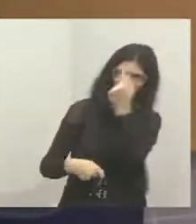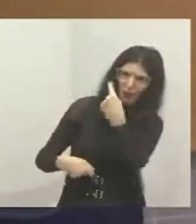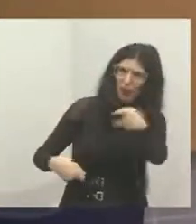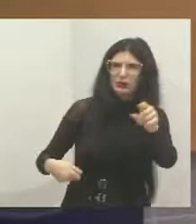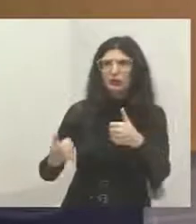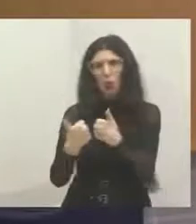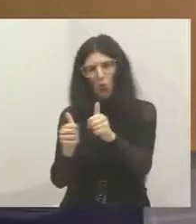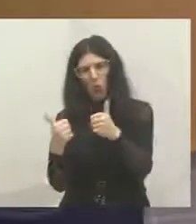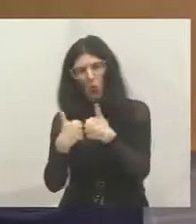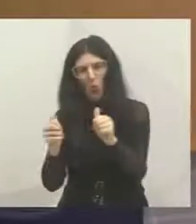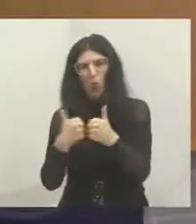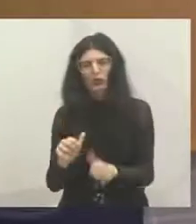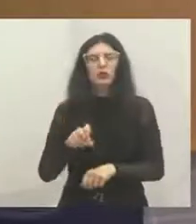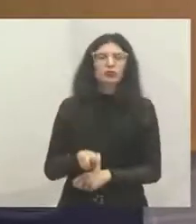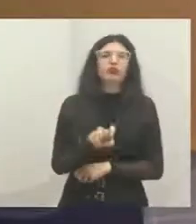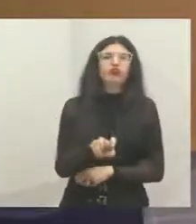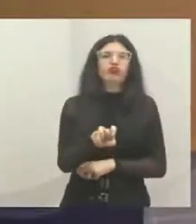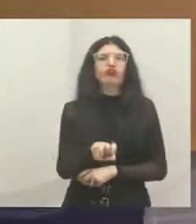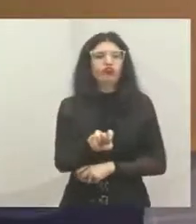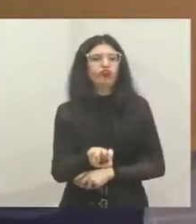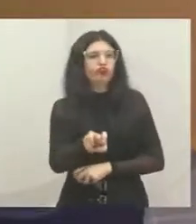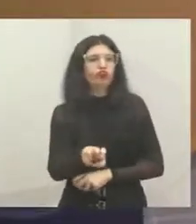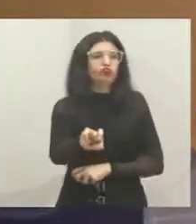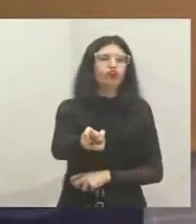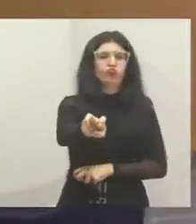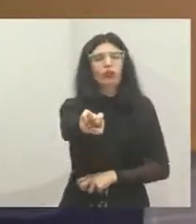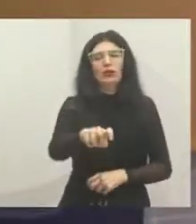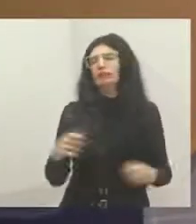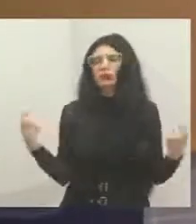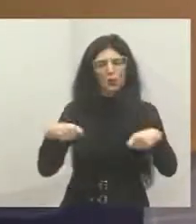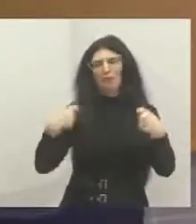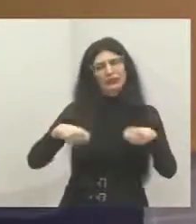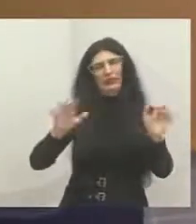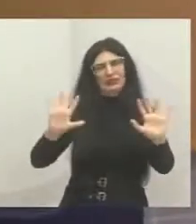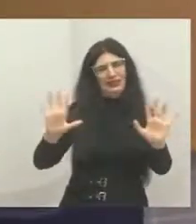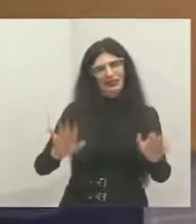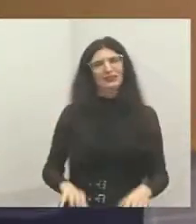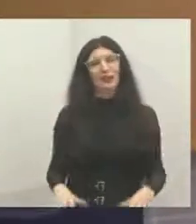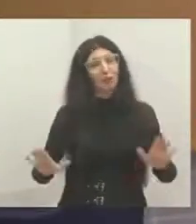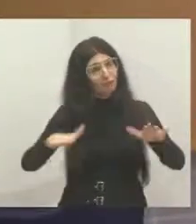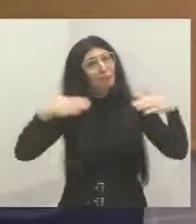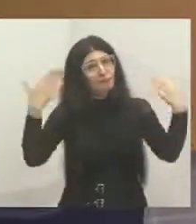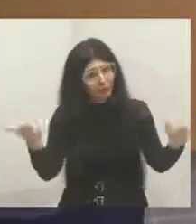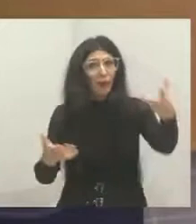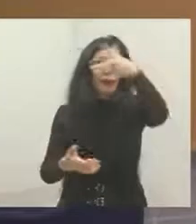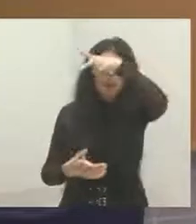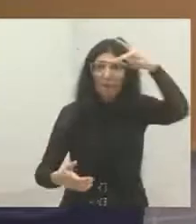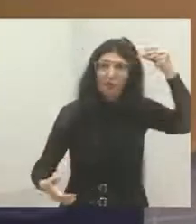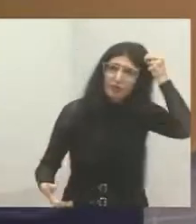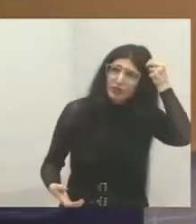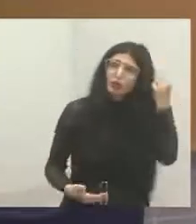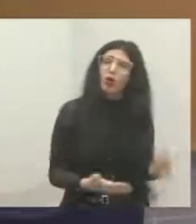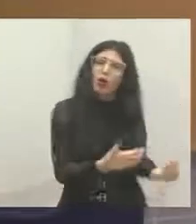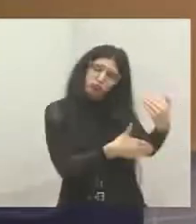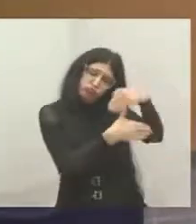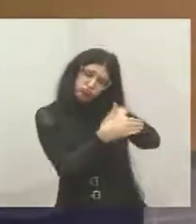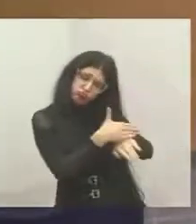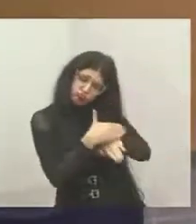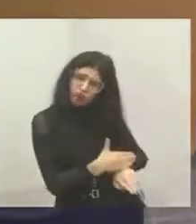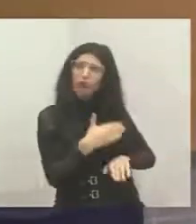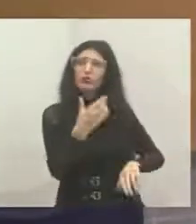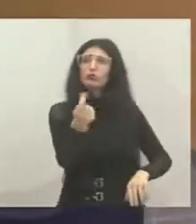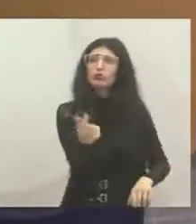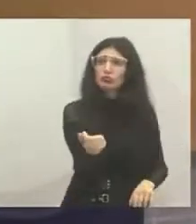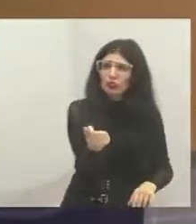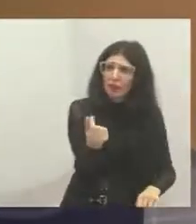por não poder estar vindo, de acordo com as peculiaridades colocadas pela saúde mundial, né, que tem que ficar em